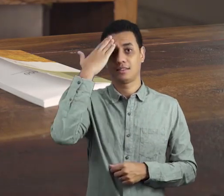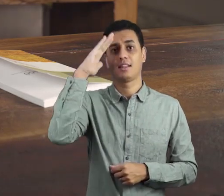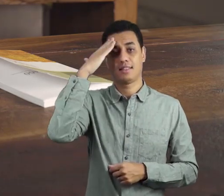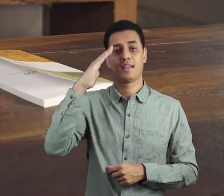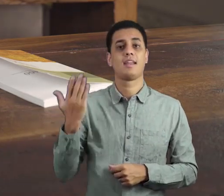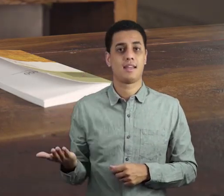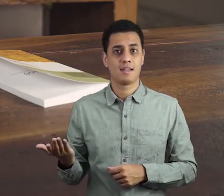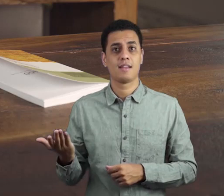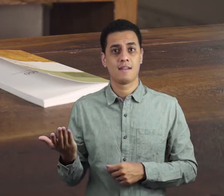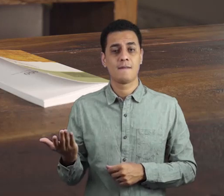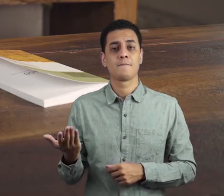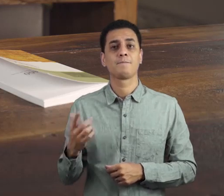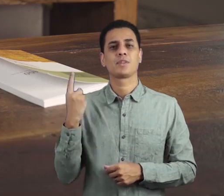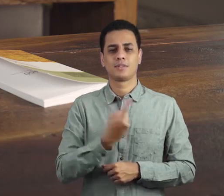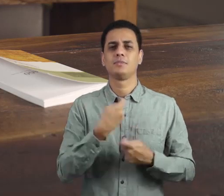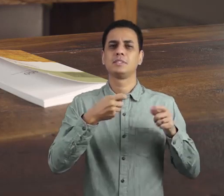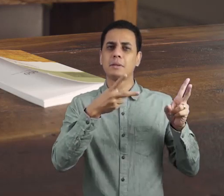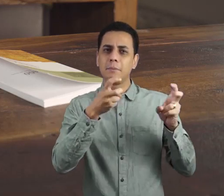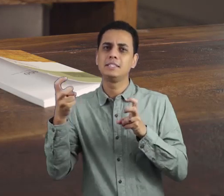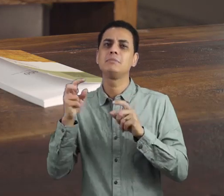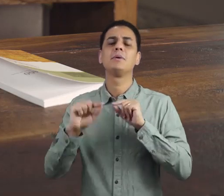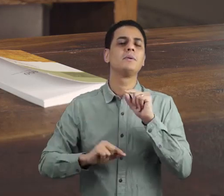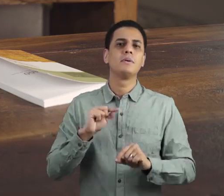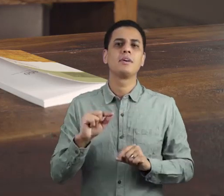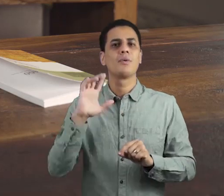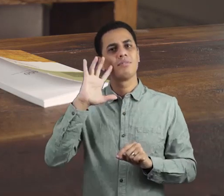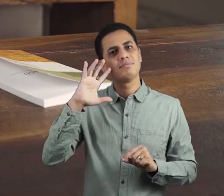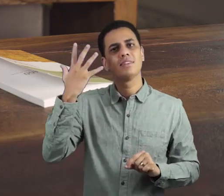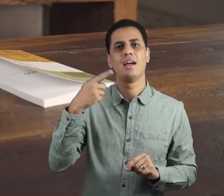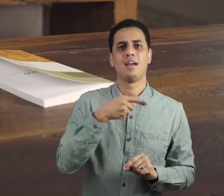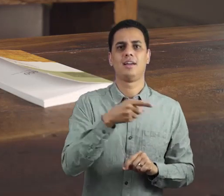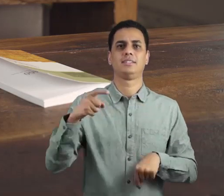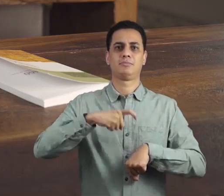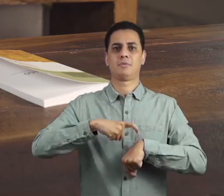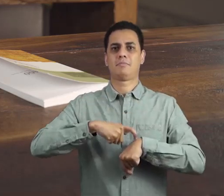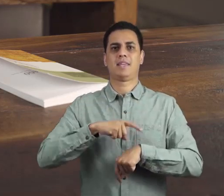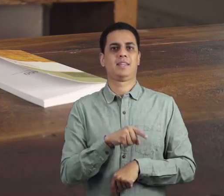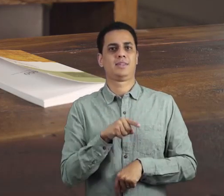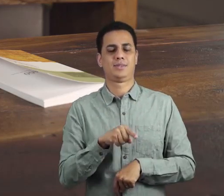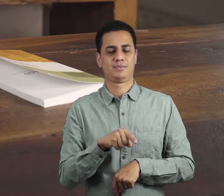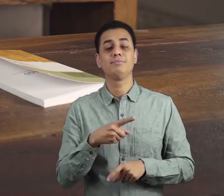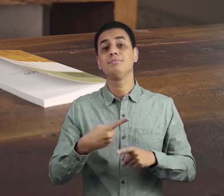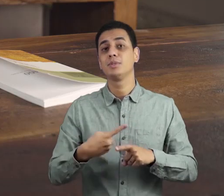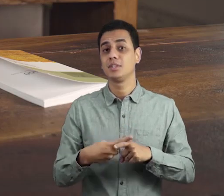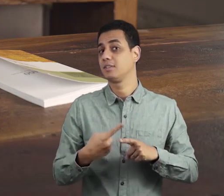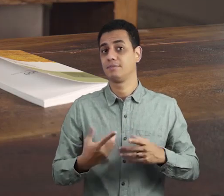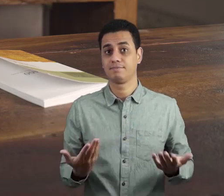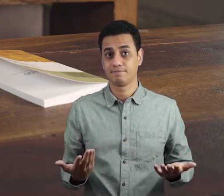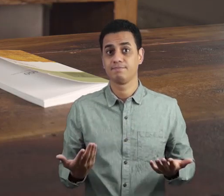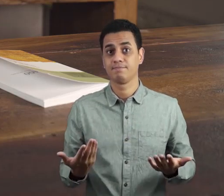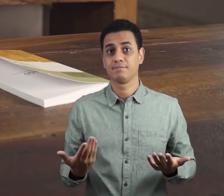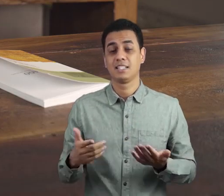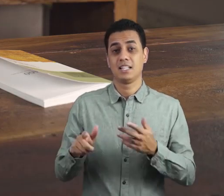queria mostrar isso para vocês de uma maneira simples. Eu quero construir algumas frases que possam ajudar você e eu. Talvez